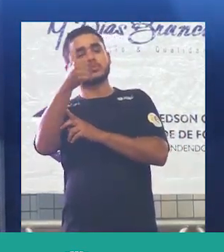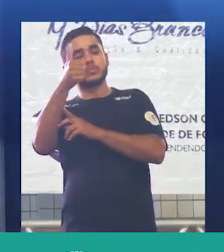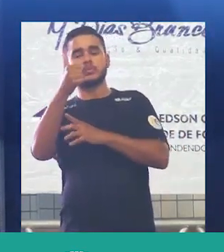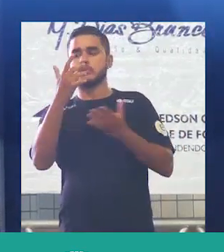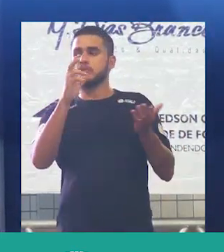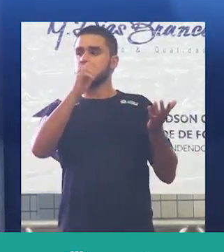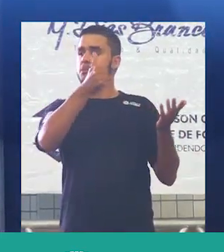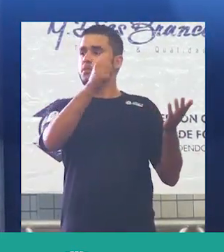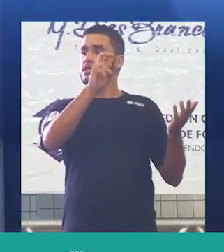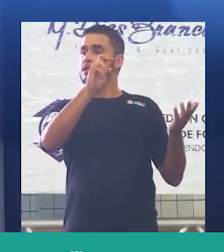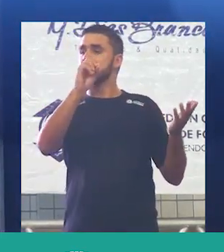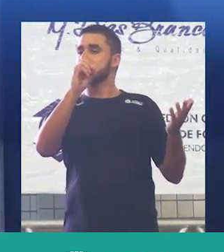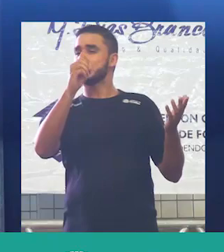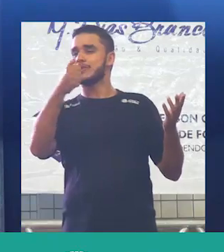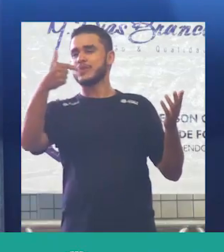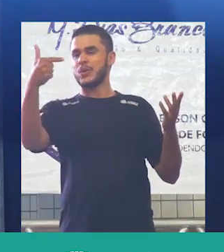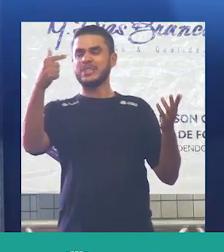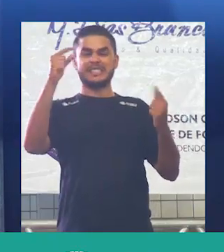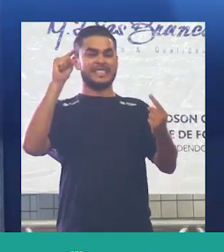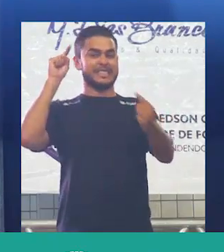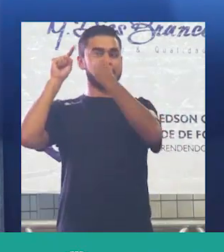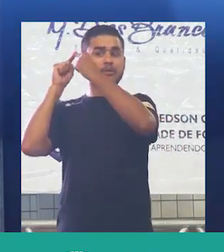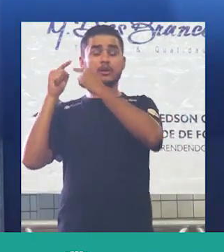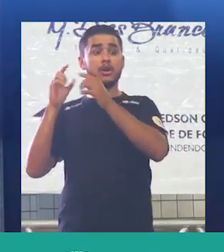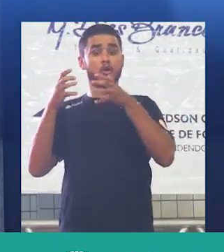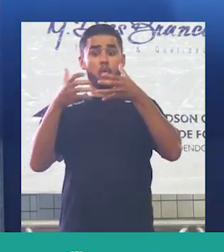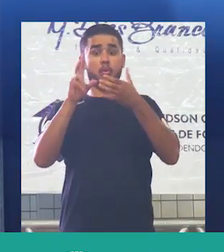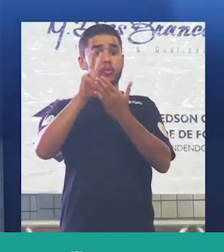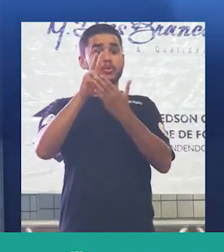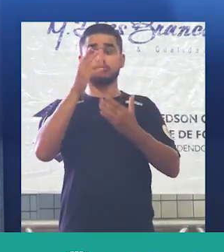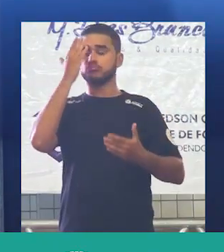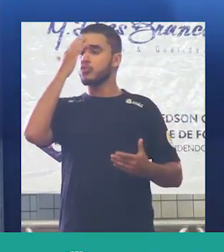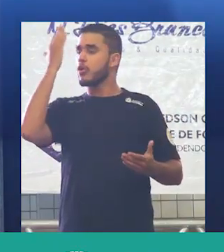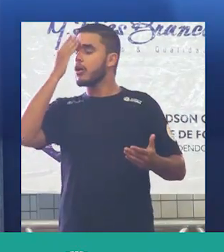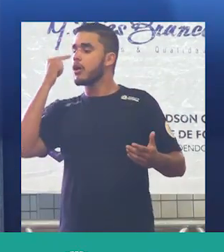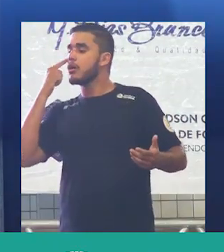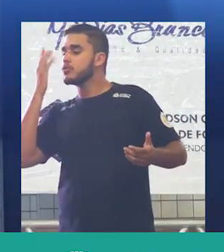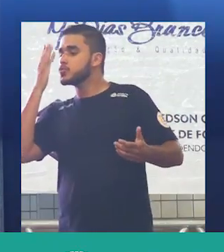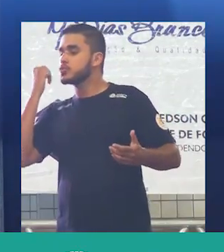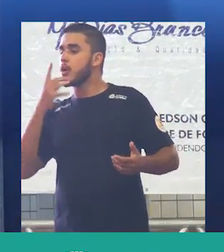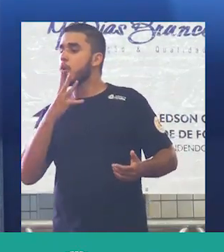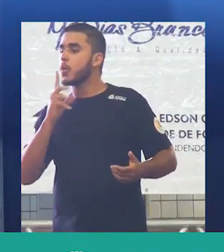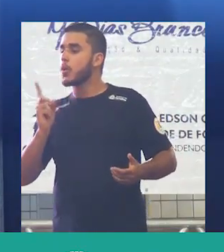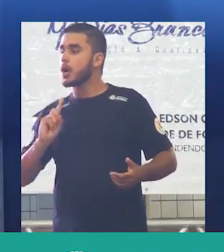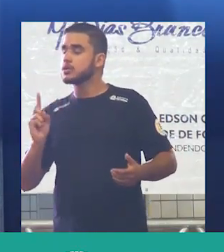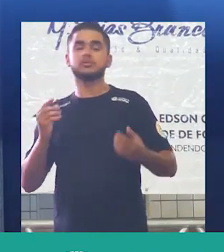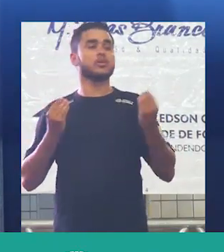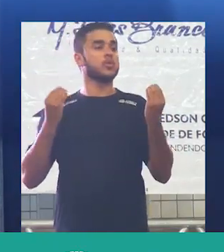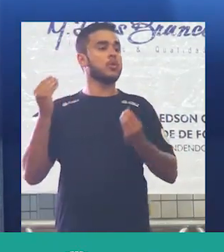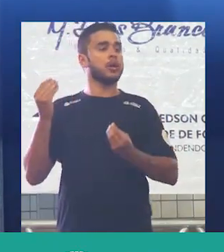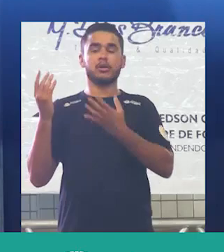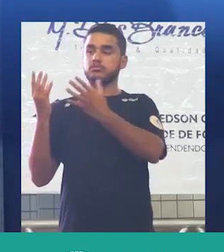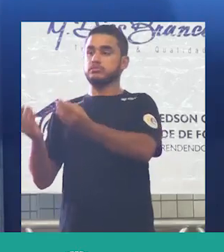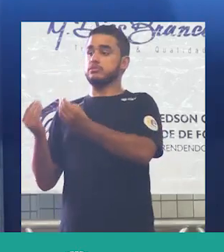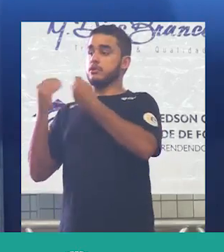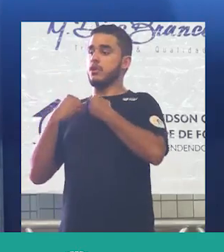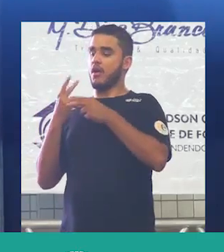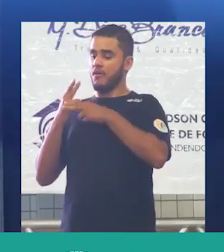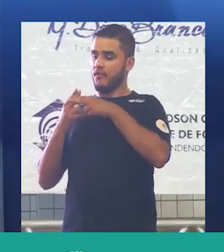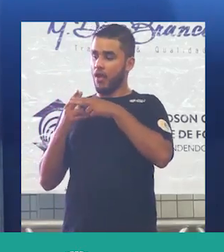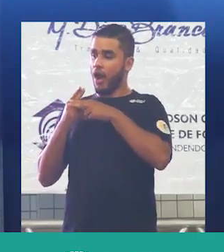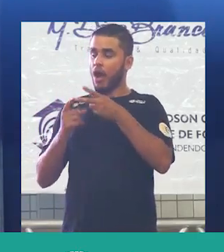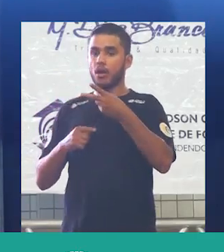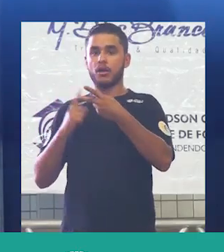ele nunca viu uma faca na vida, ele nunca viu um anzol na vida. Como isso vai facilitar a vida dele,